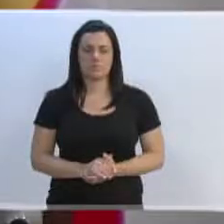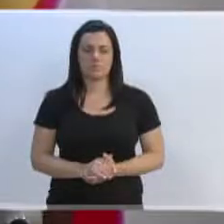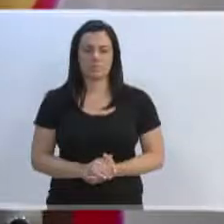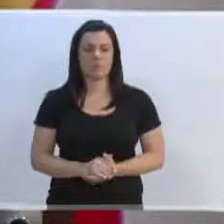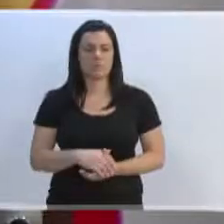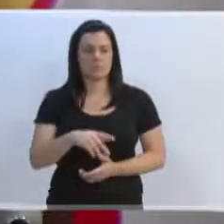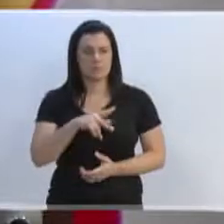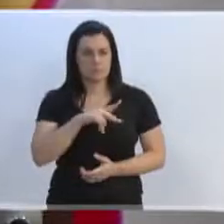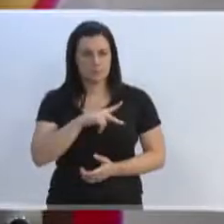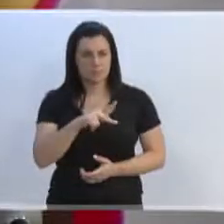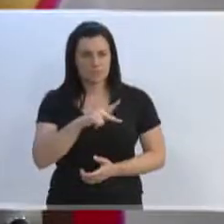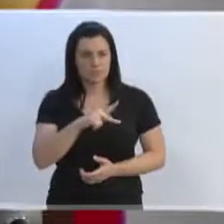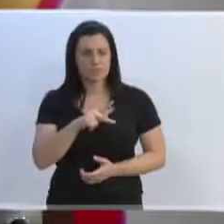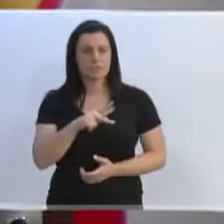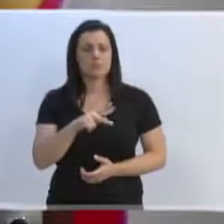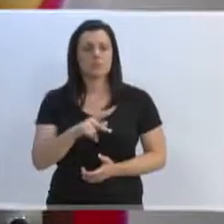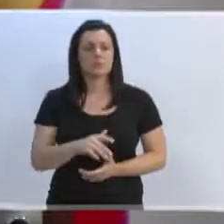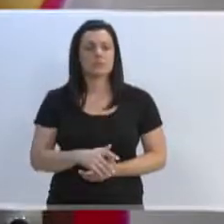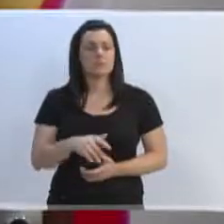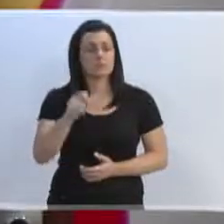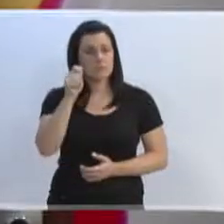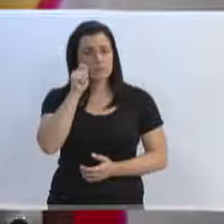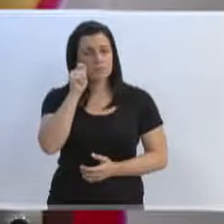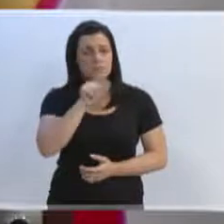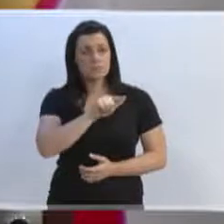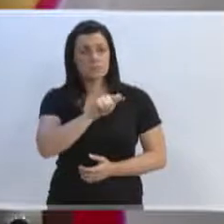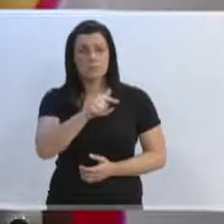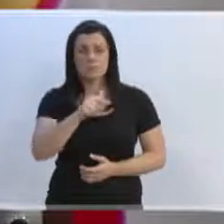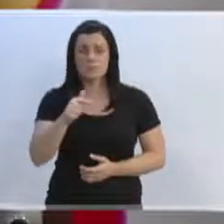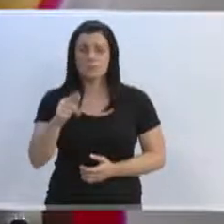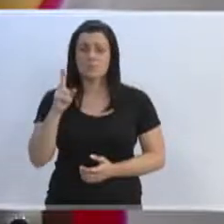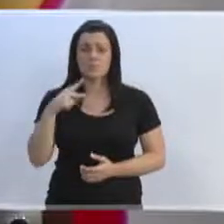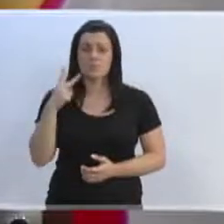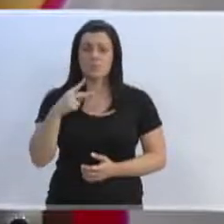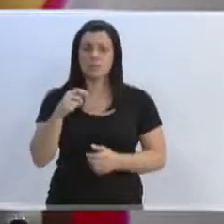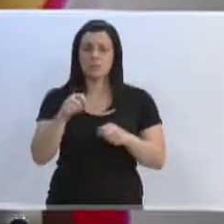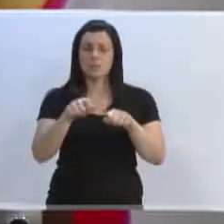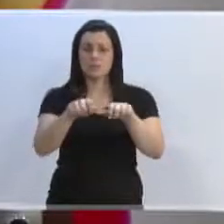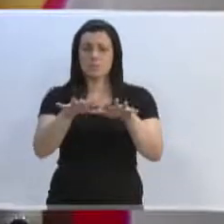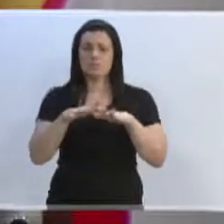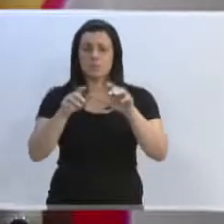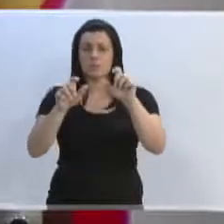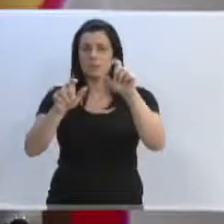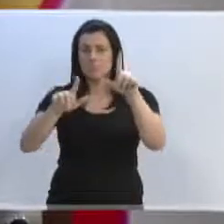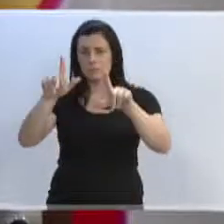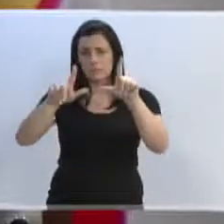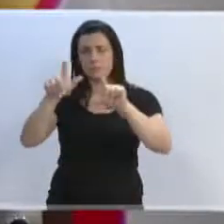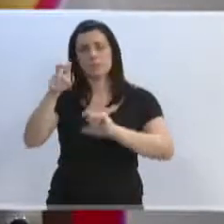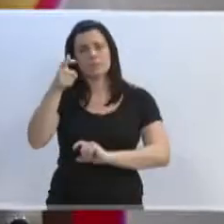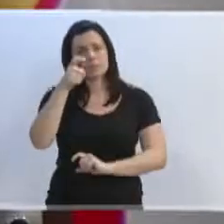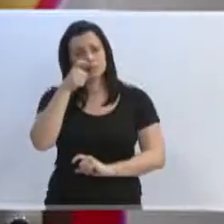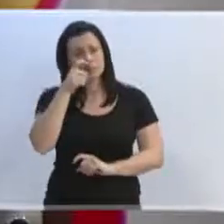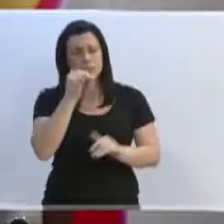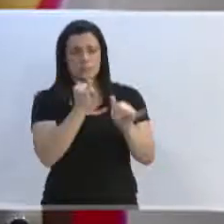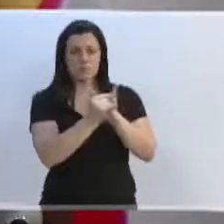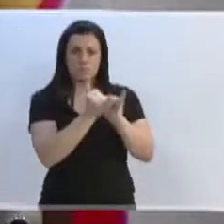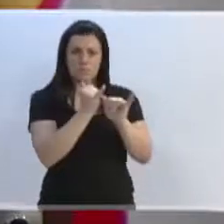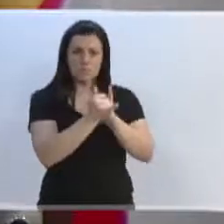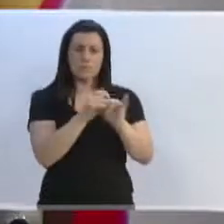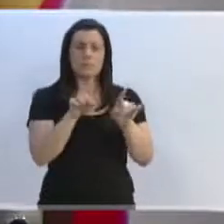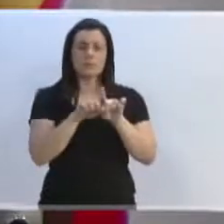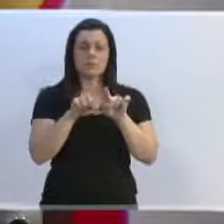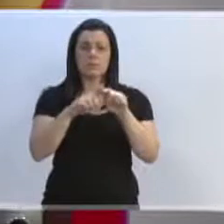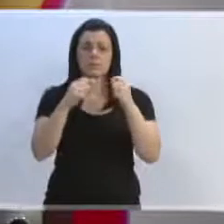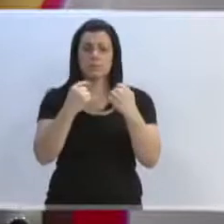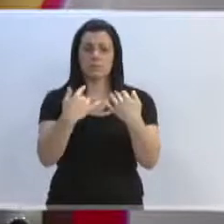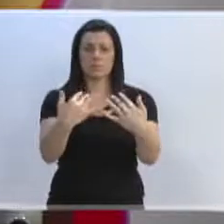Senhor presidente Almir Vieira, demais vereadores, comunidade que nos acompanha pelos meios de comunicação, comunidade aqui presente em